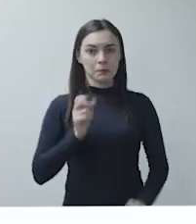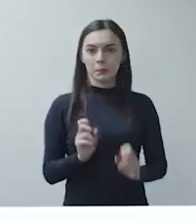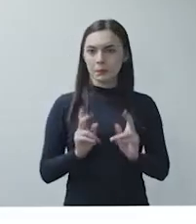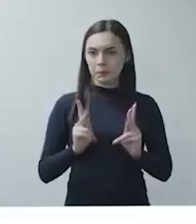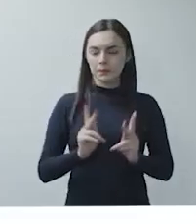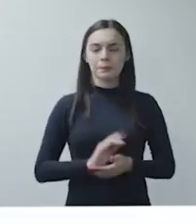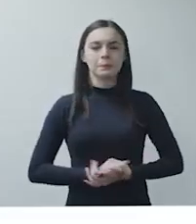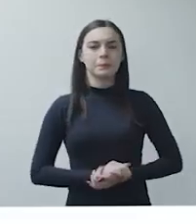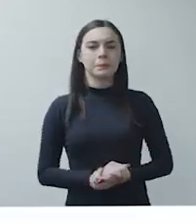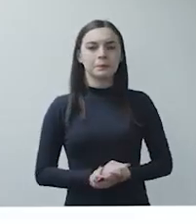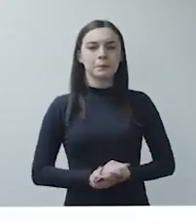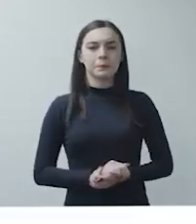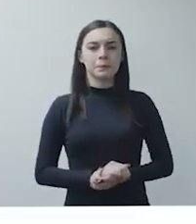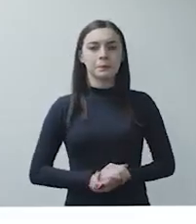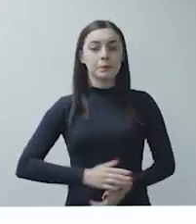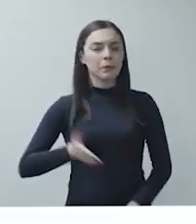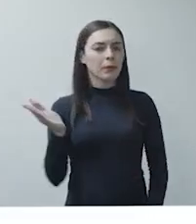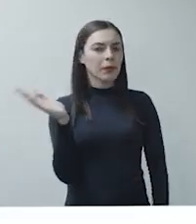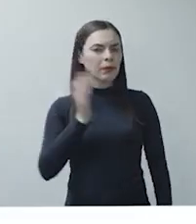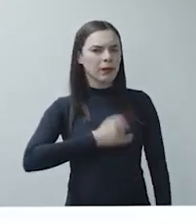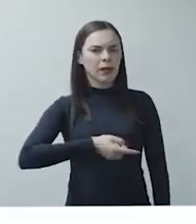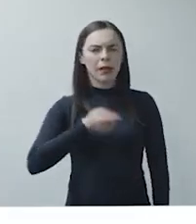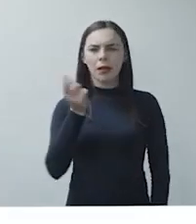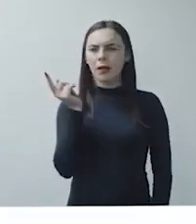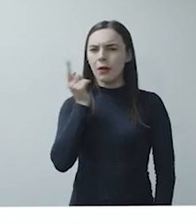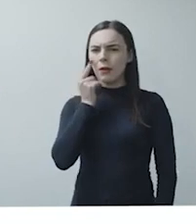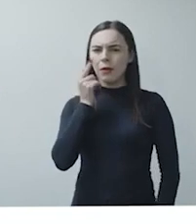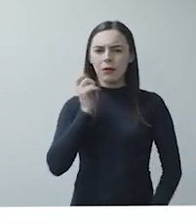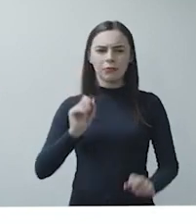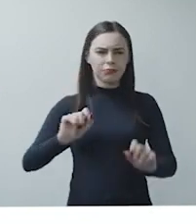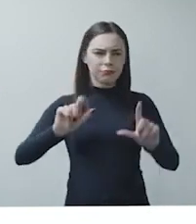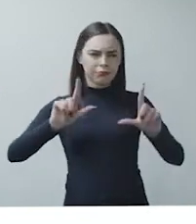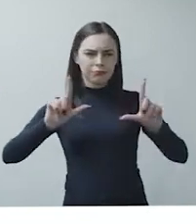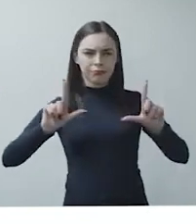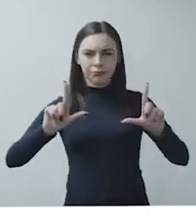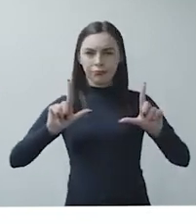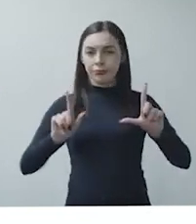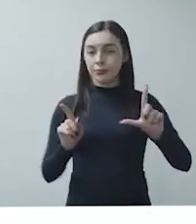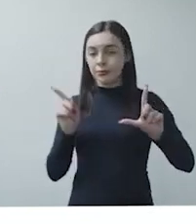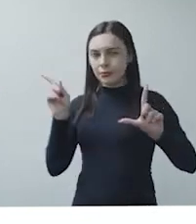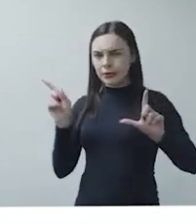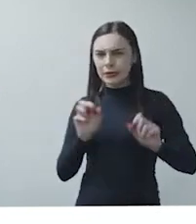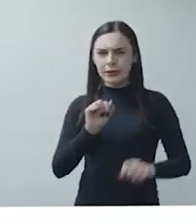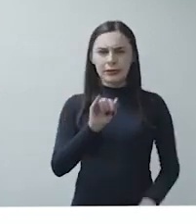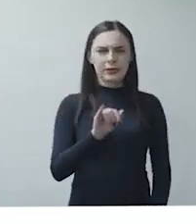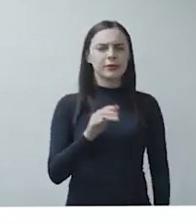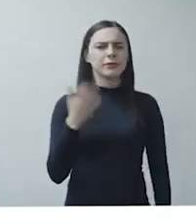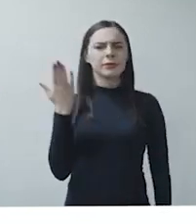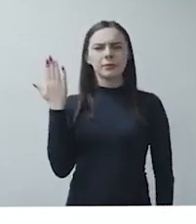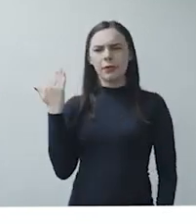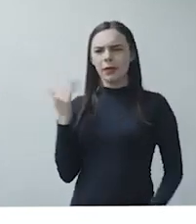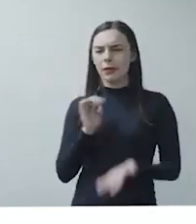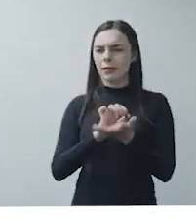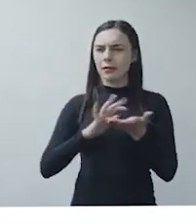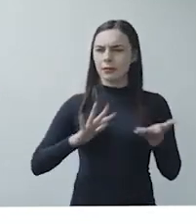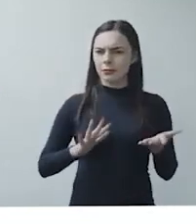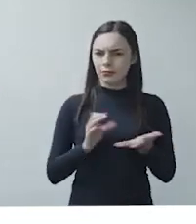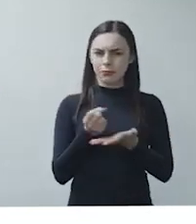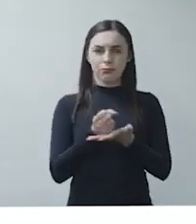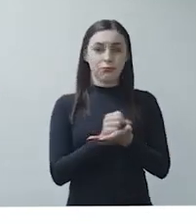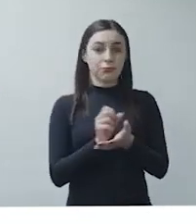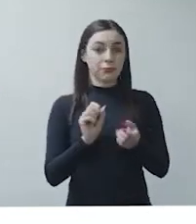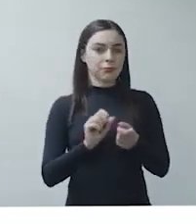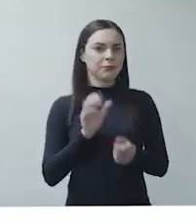lá. Olhem aqui o nosso tabuleiro. Quem já acertou, quem já fez essa atividade, esse